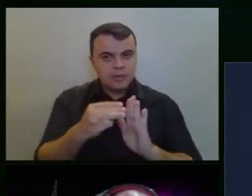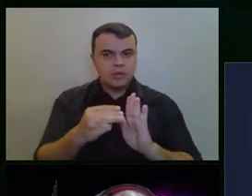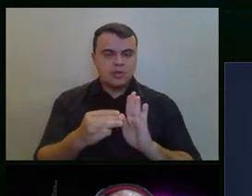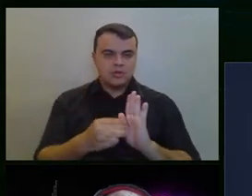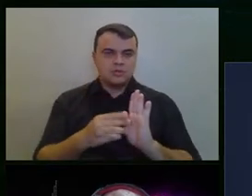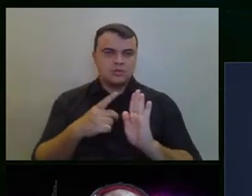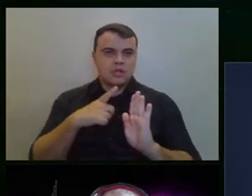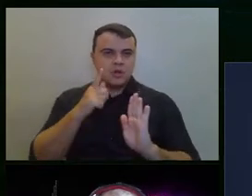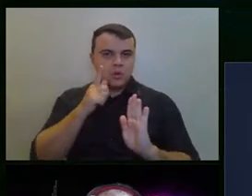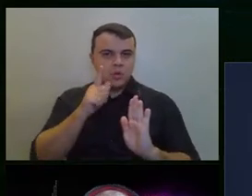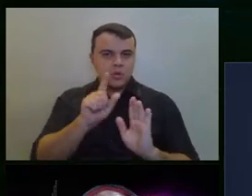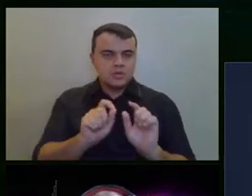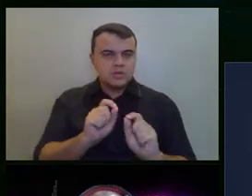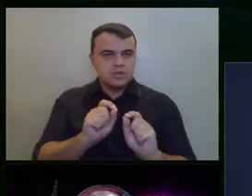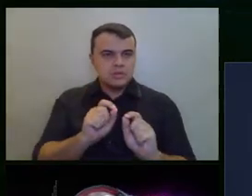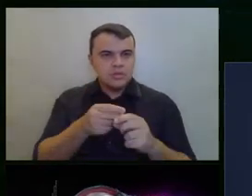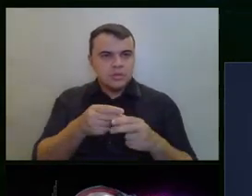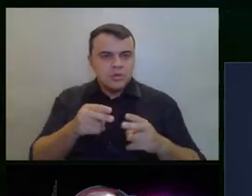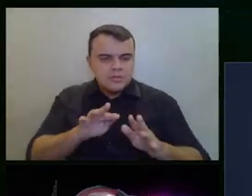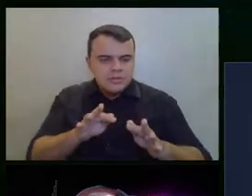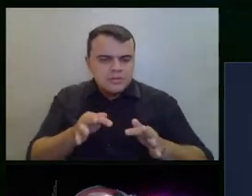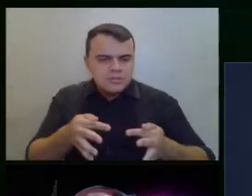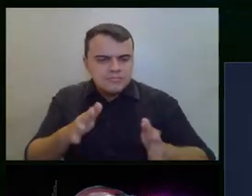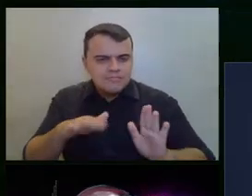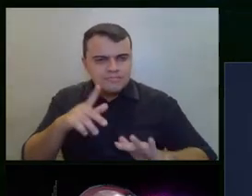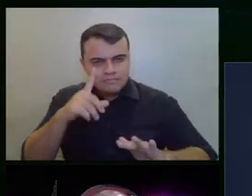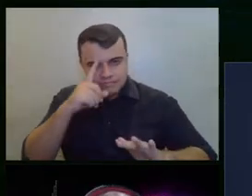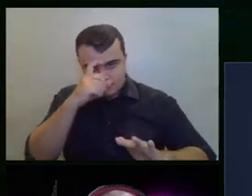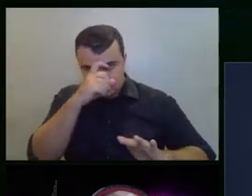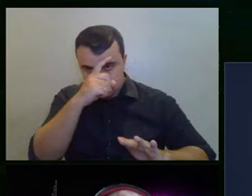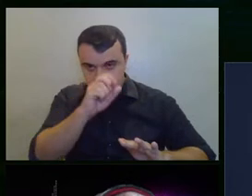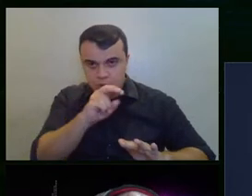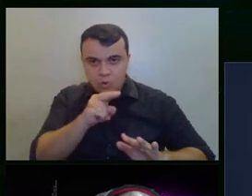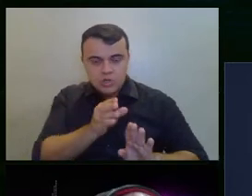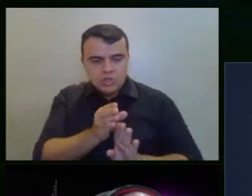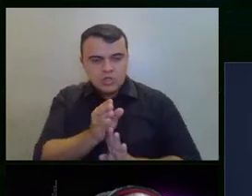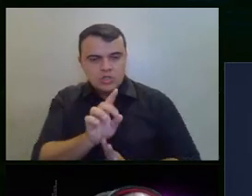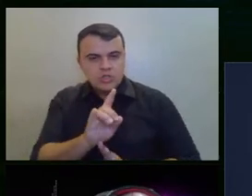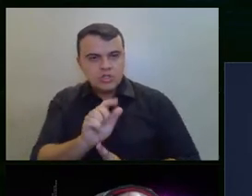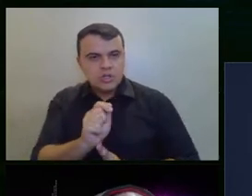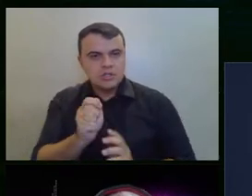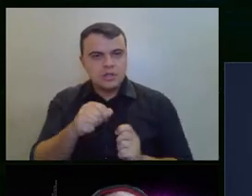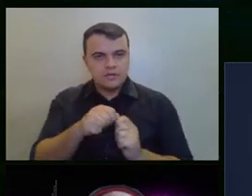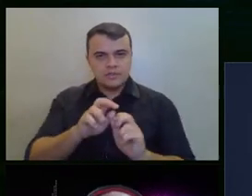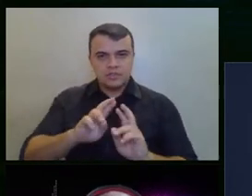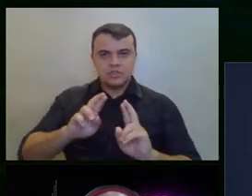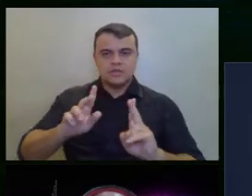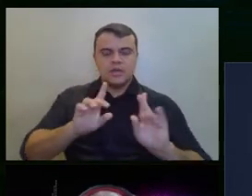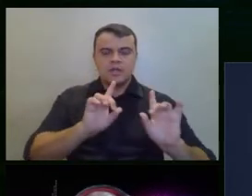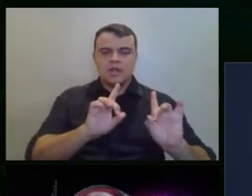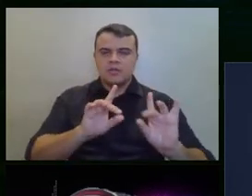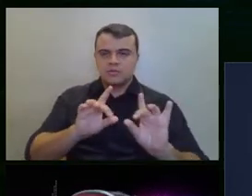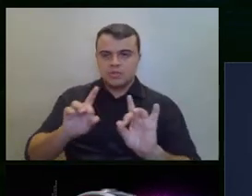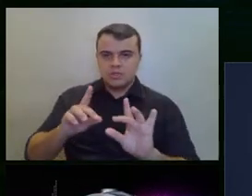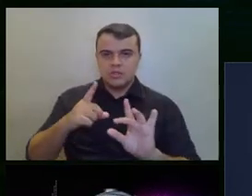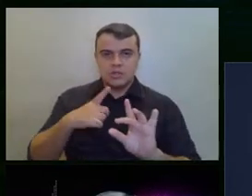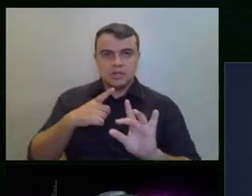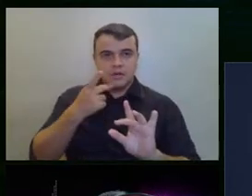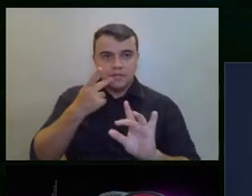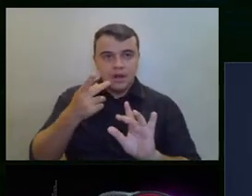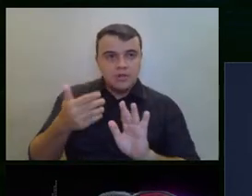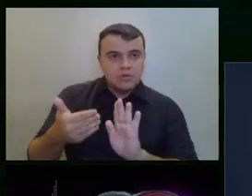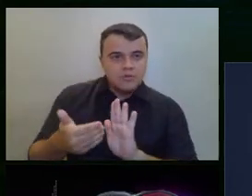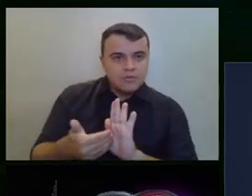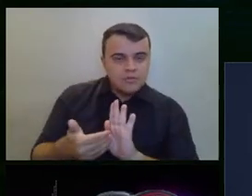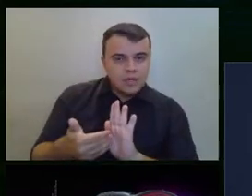conseguir também entender os pequenos percalços porém algumas dicas e truques ali que vão fazer a diferença no dia a dia e quando você chegar lá